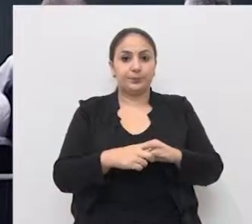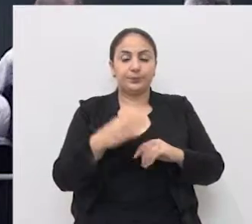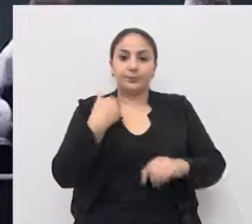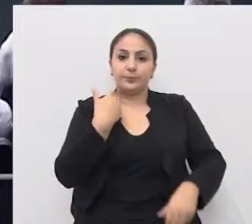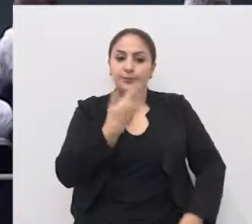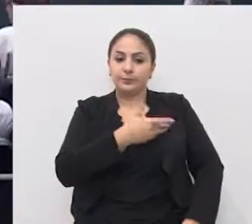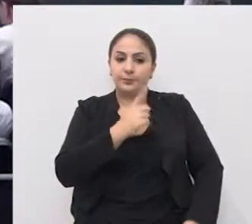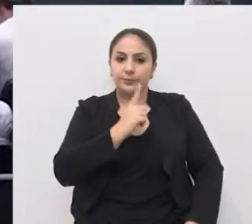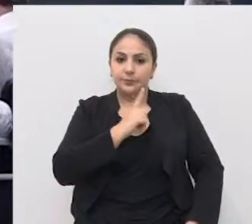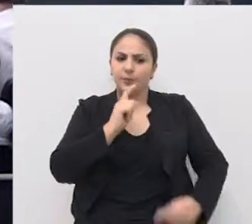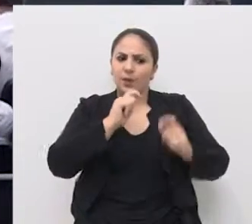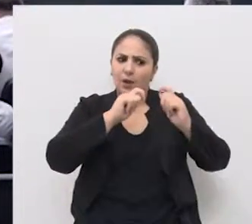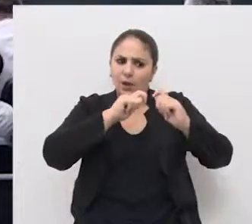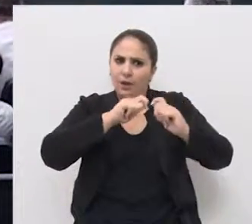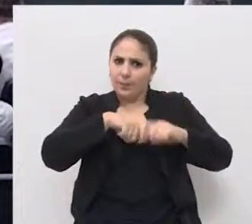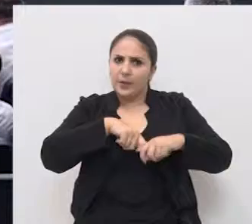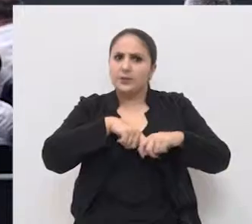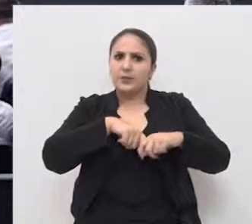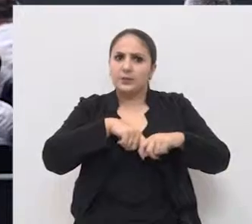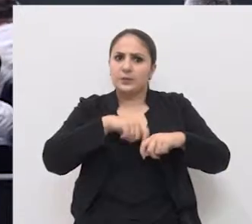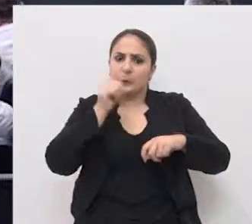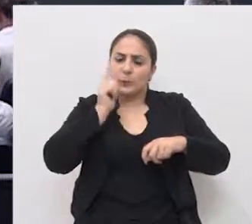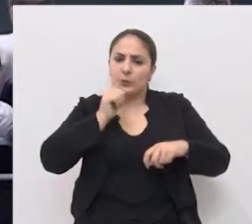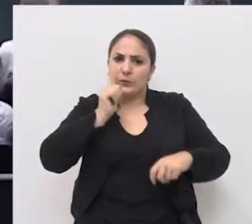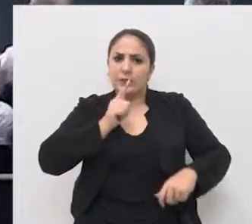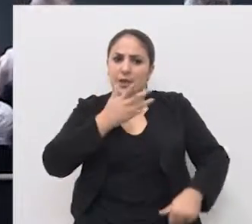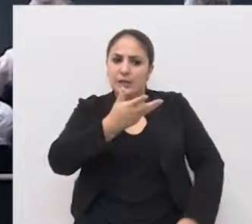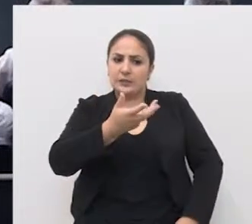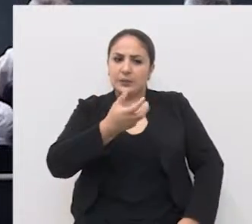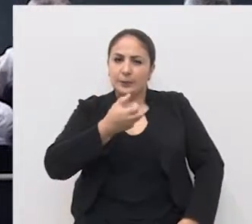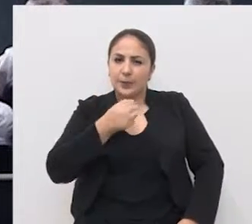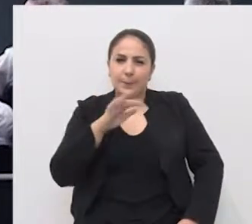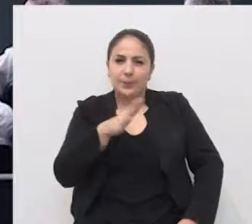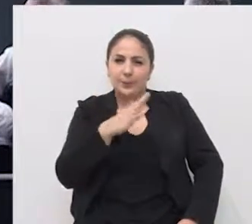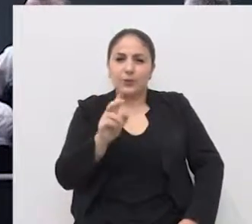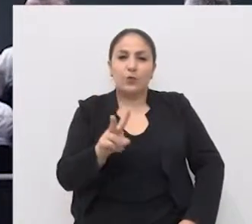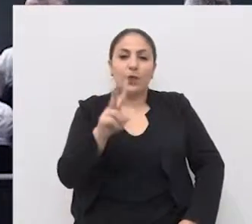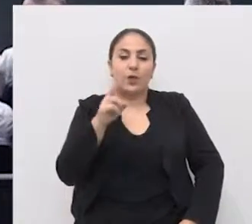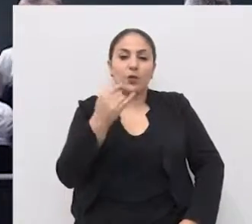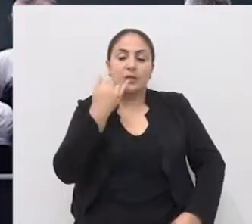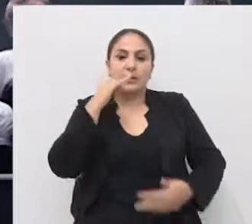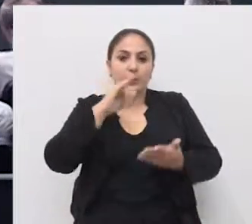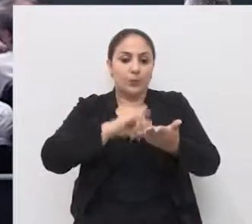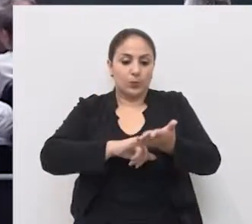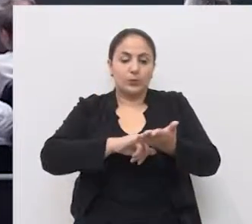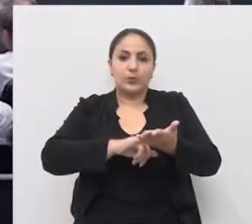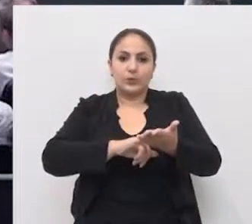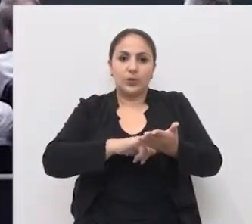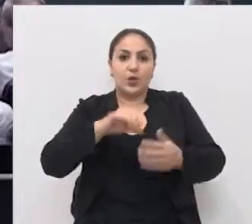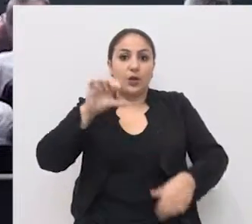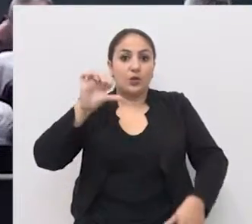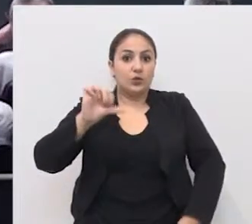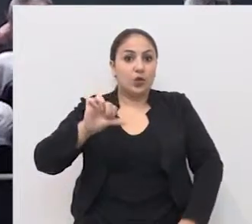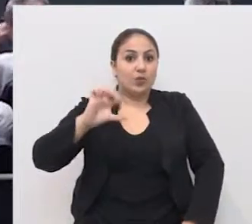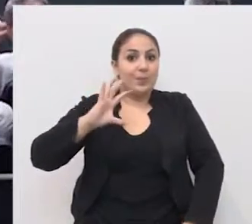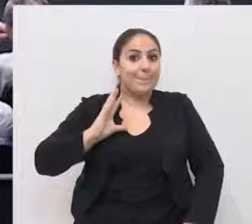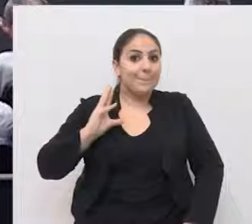Nós temos uma capacidade para recolher da dedução do imposto de